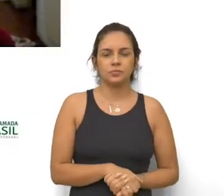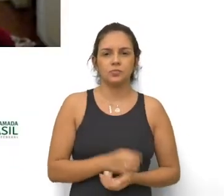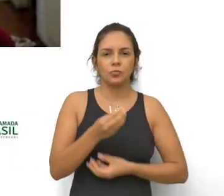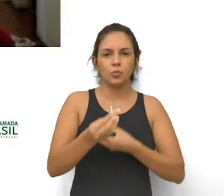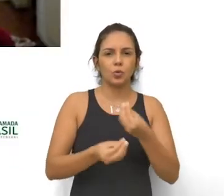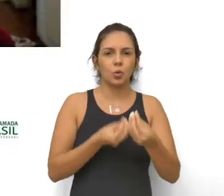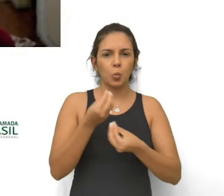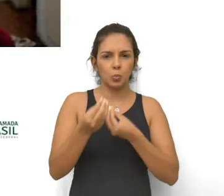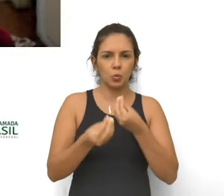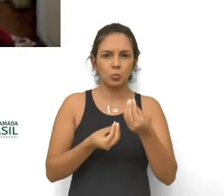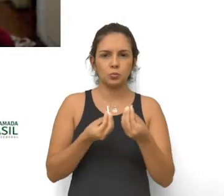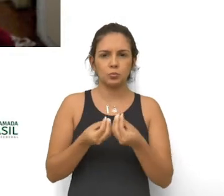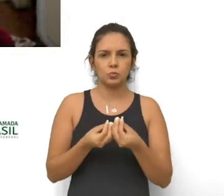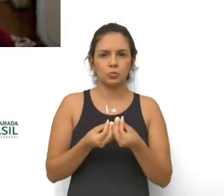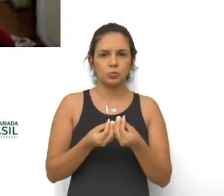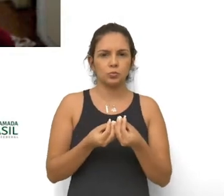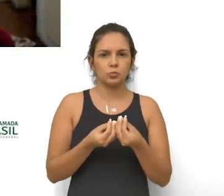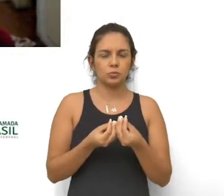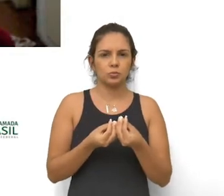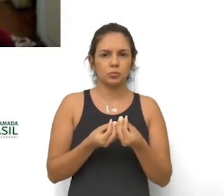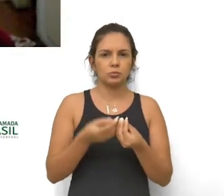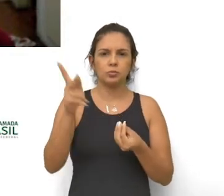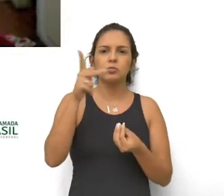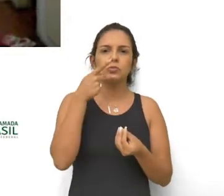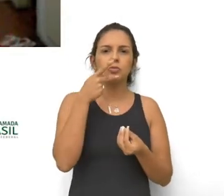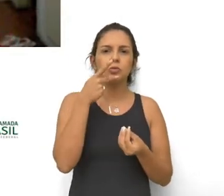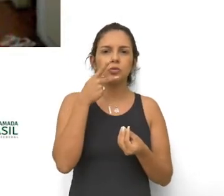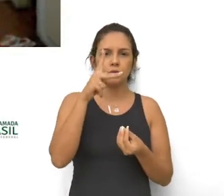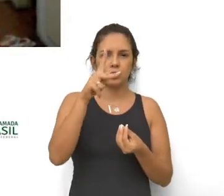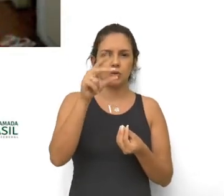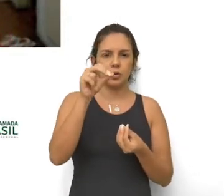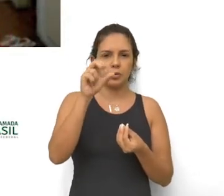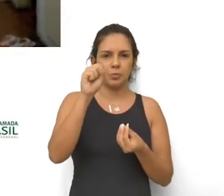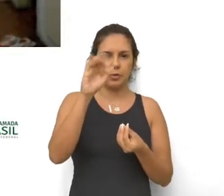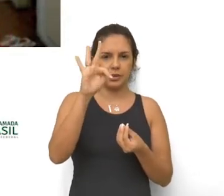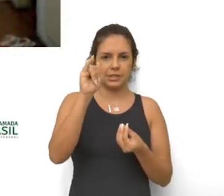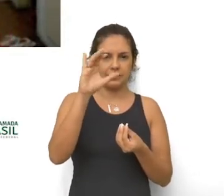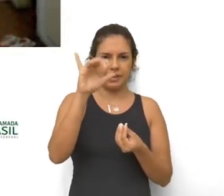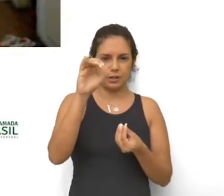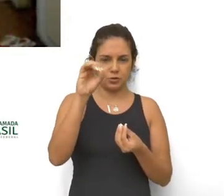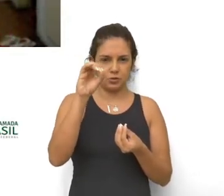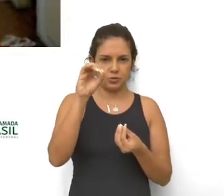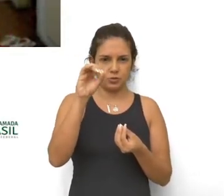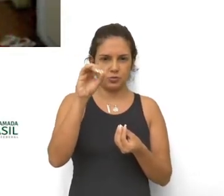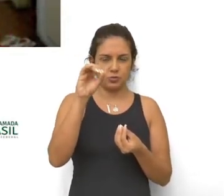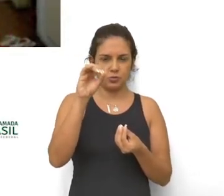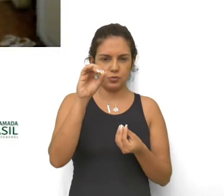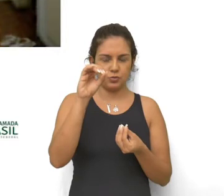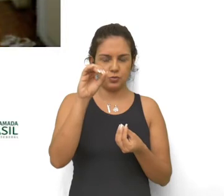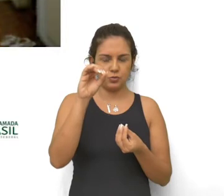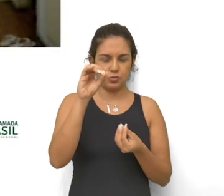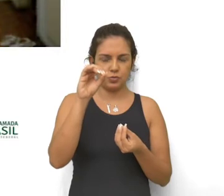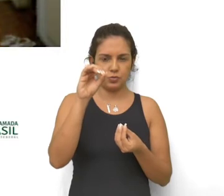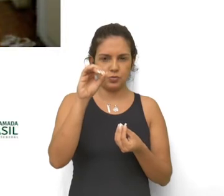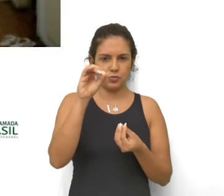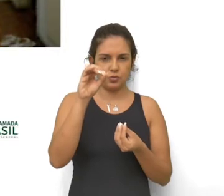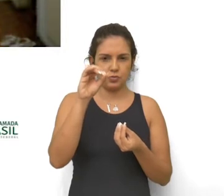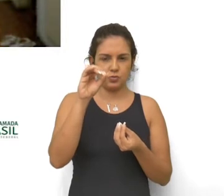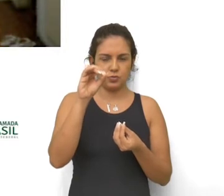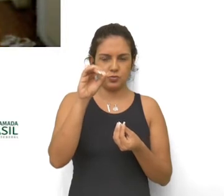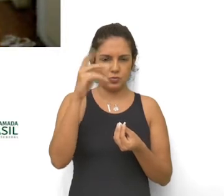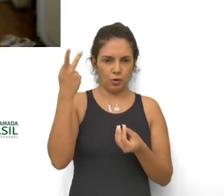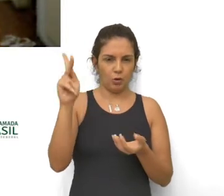que você... queria que você falasse do pós-fácil. O seu pós-fácil dá